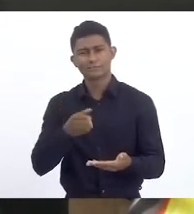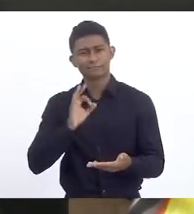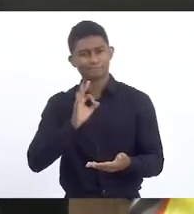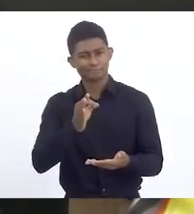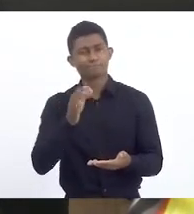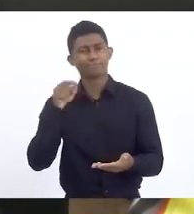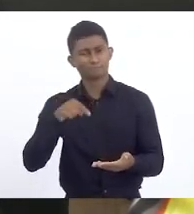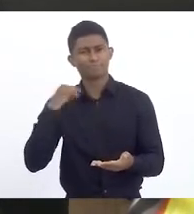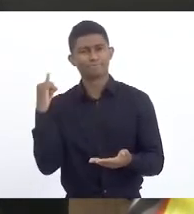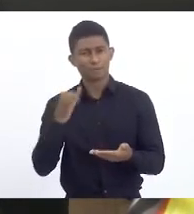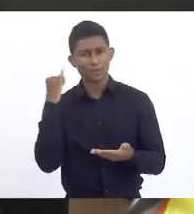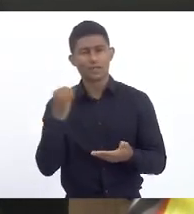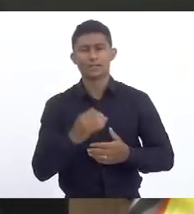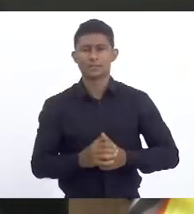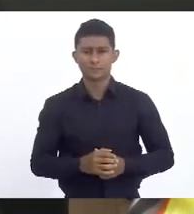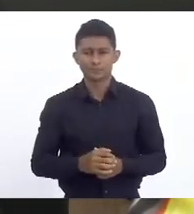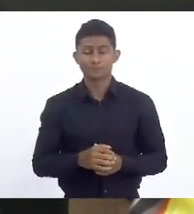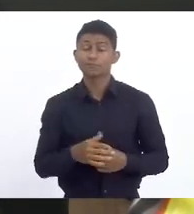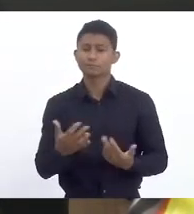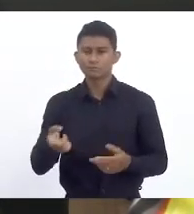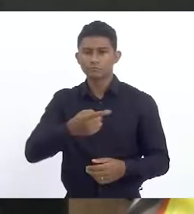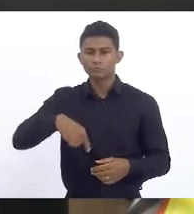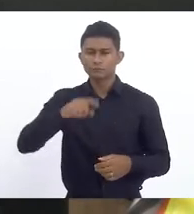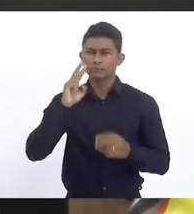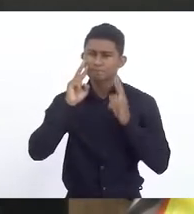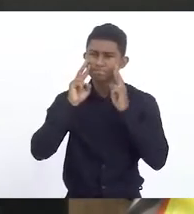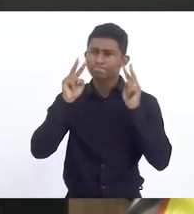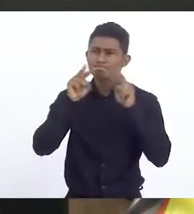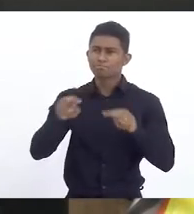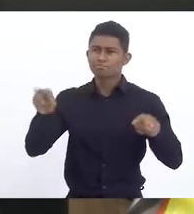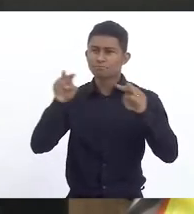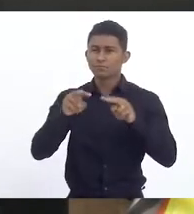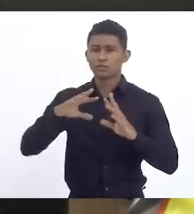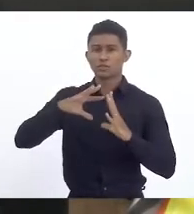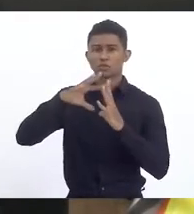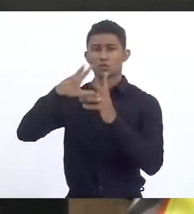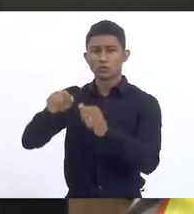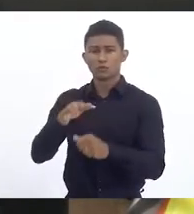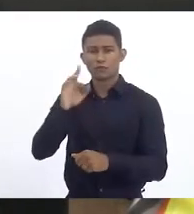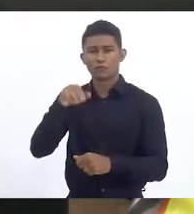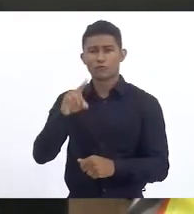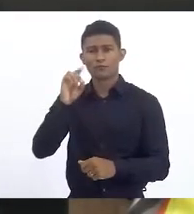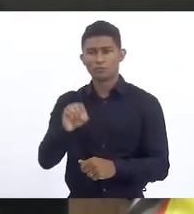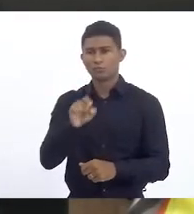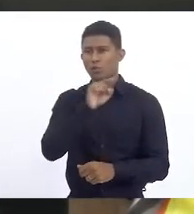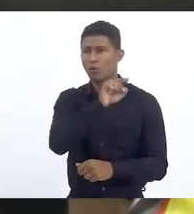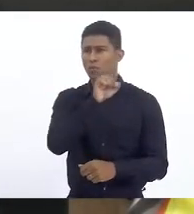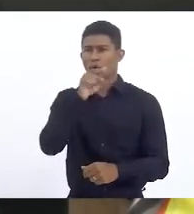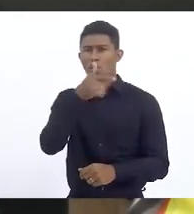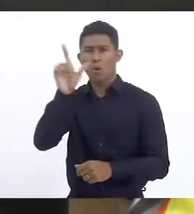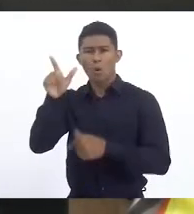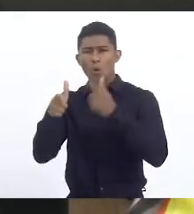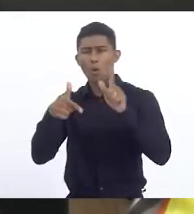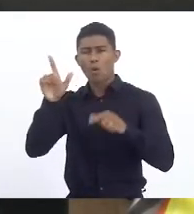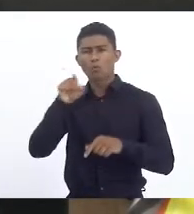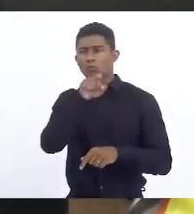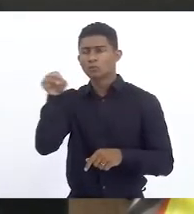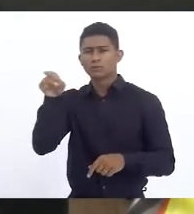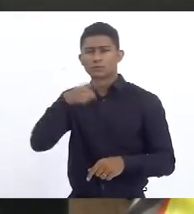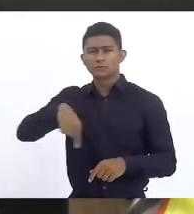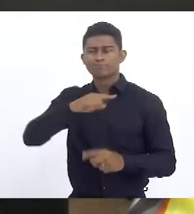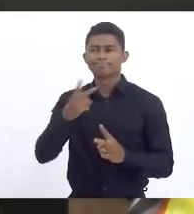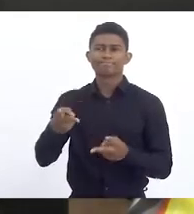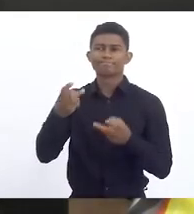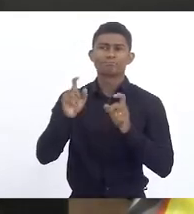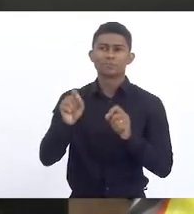Então, e quando a gente olha a experiência de fundos soberanos ao redor do mundo, a gente vê que uma vocação natural desses fundos é um